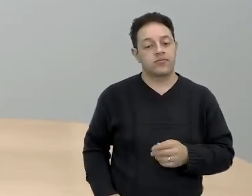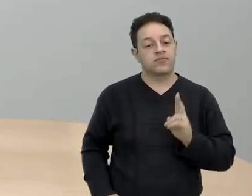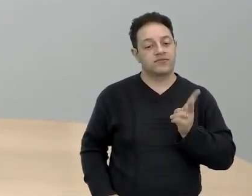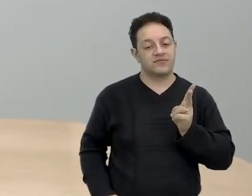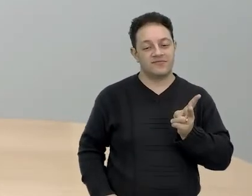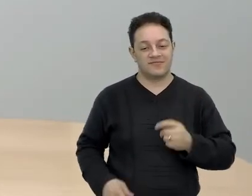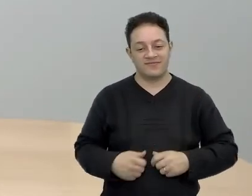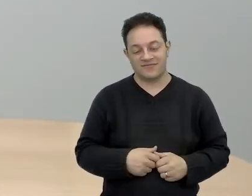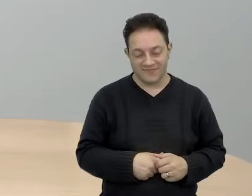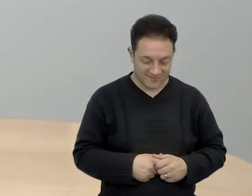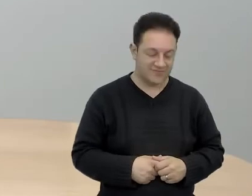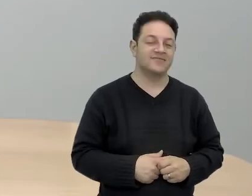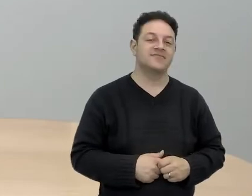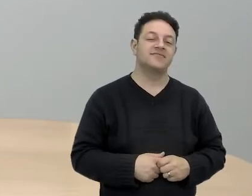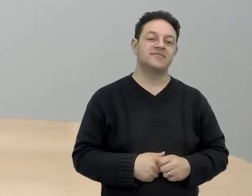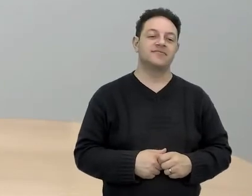bolso.